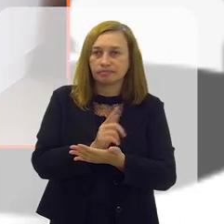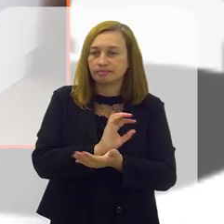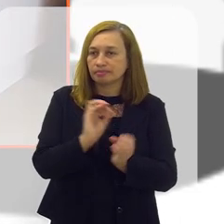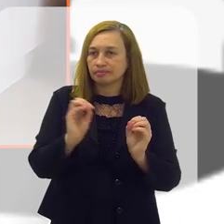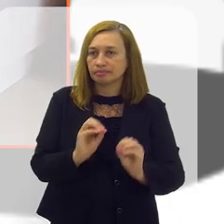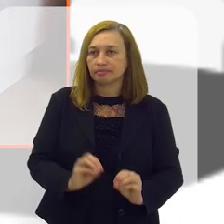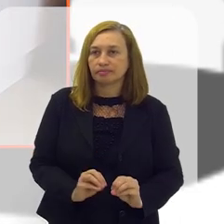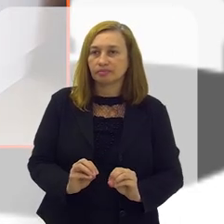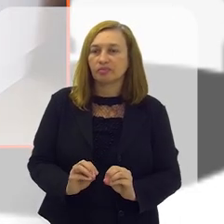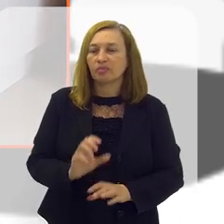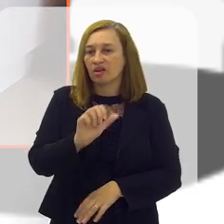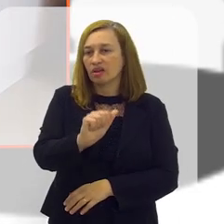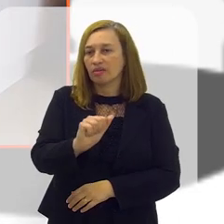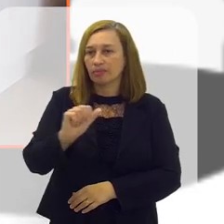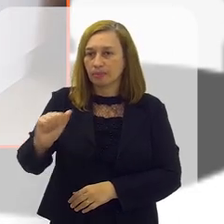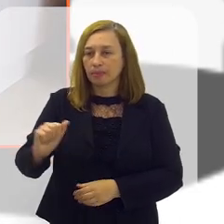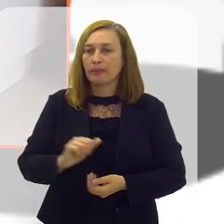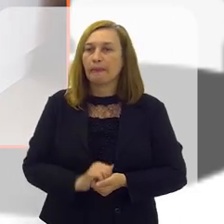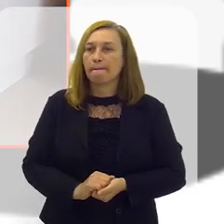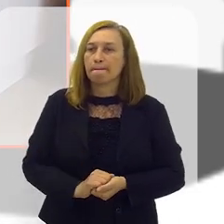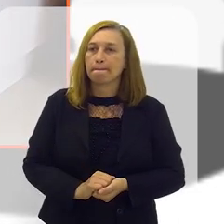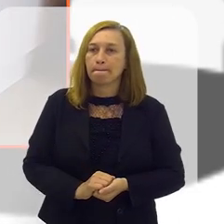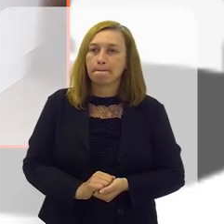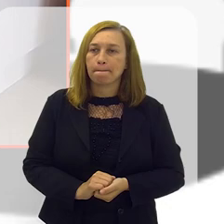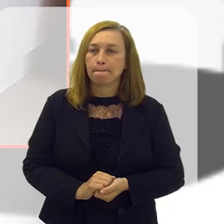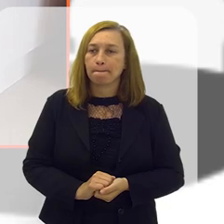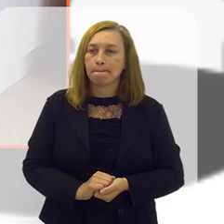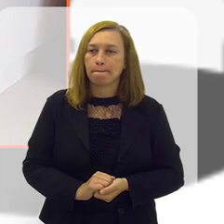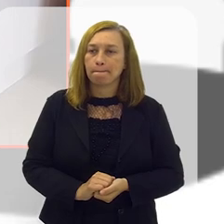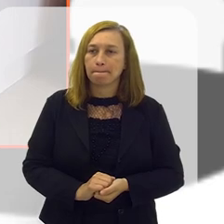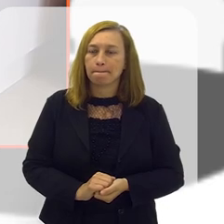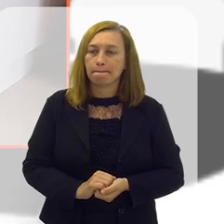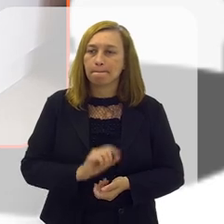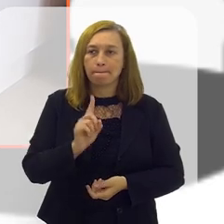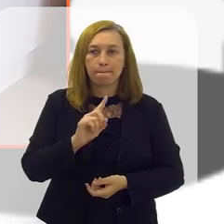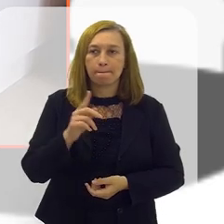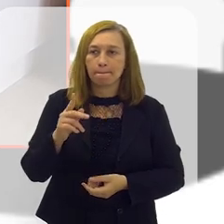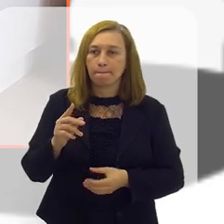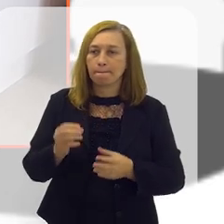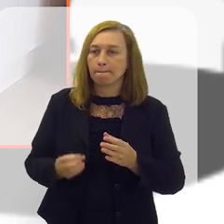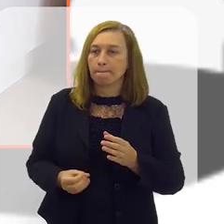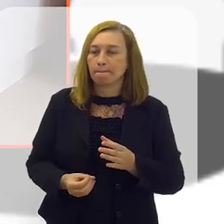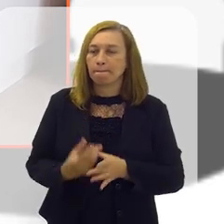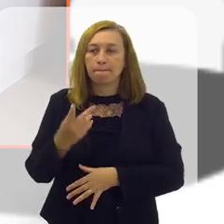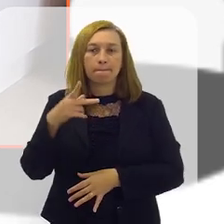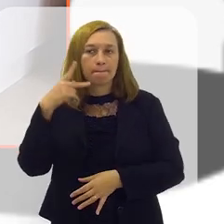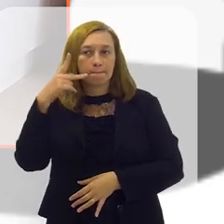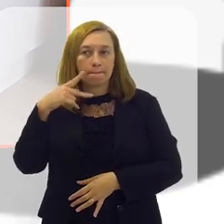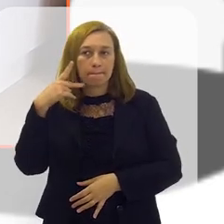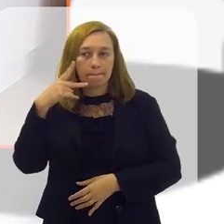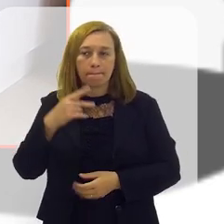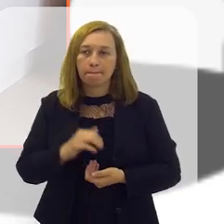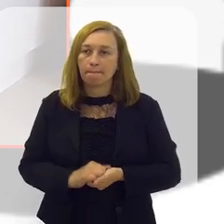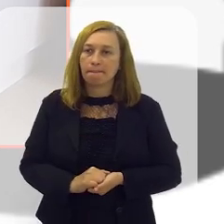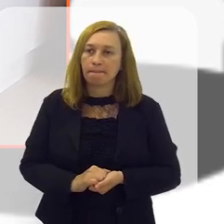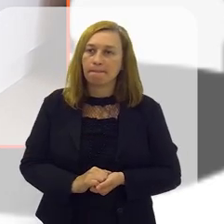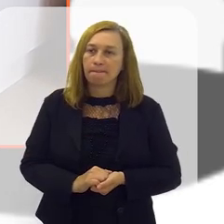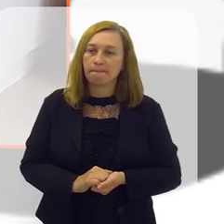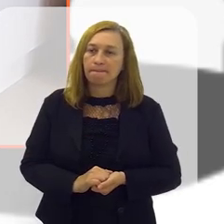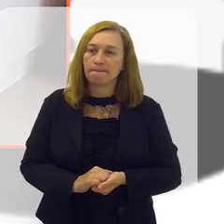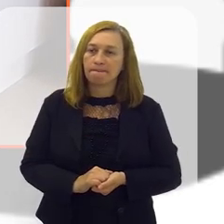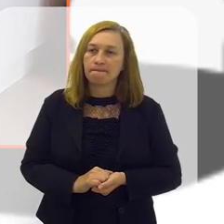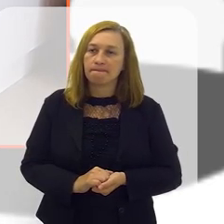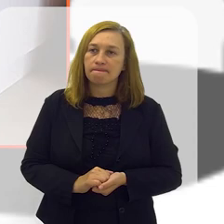tá? A AA, ele não faz política, né? Ele não faz